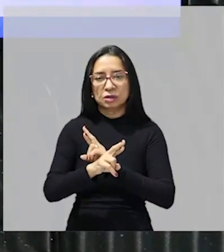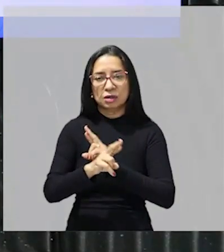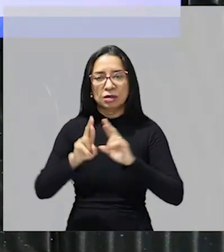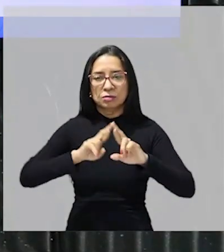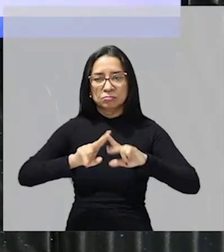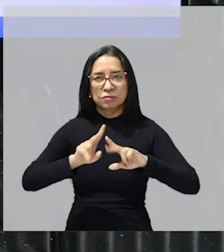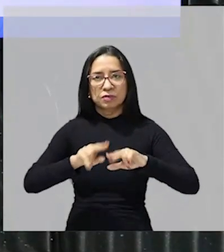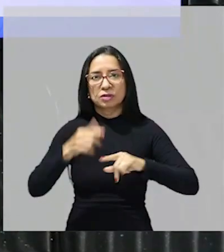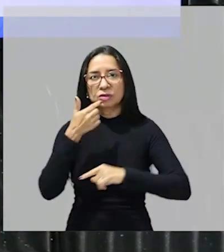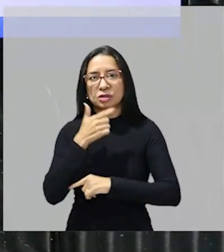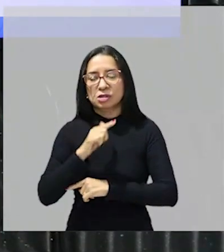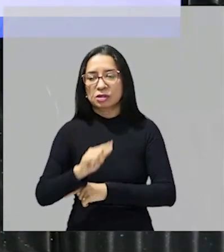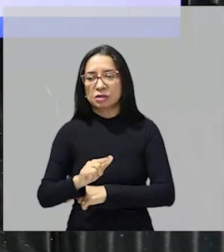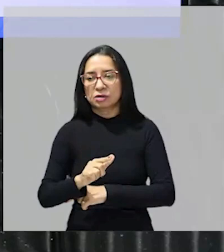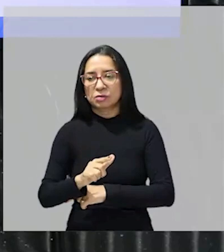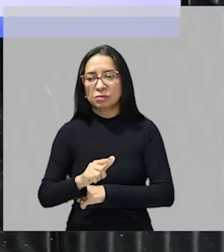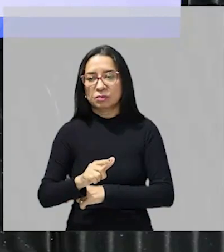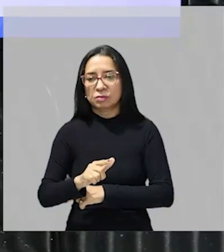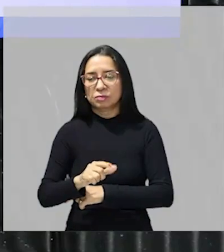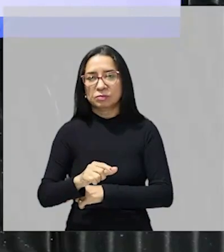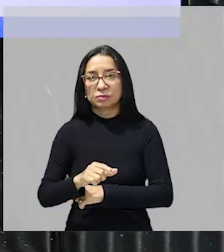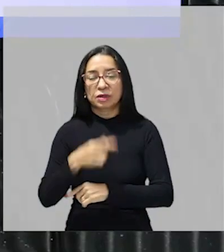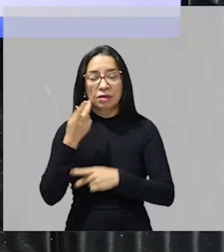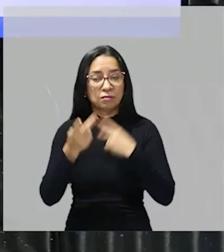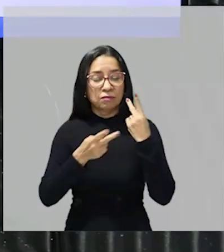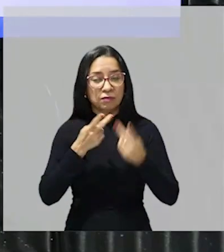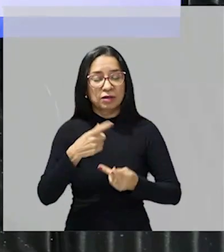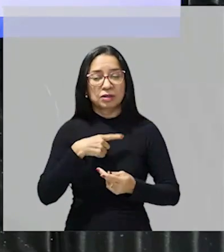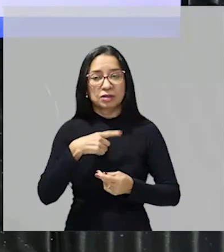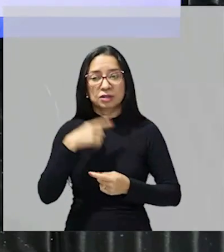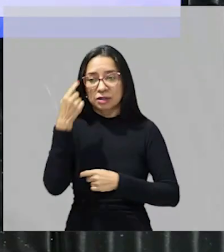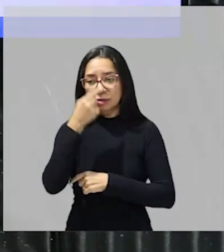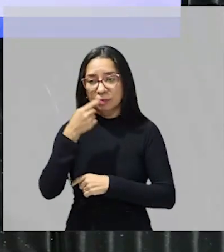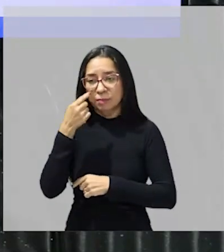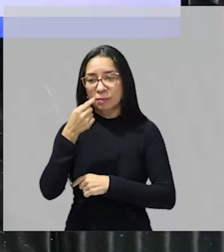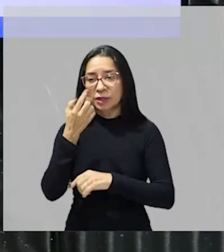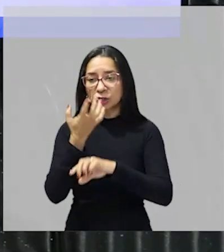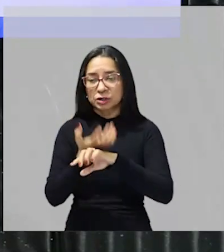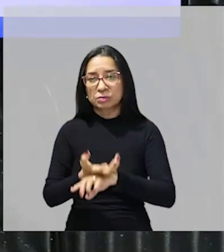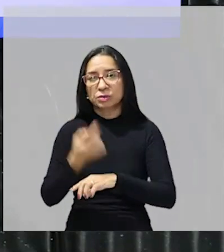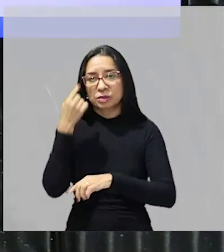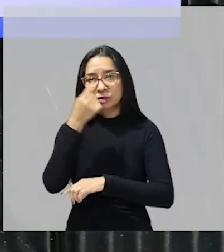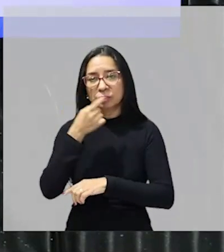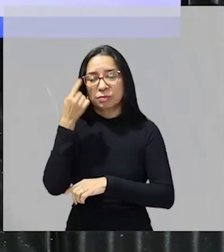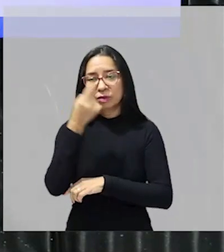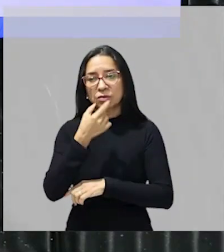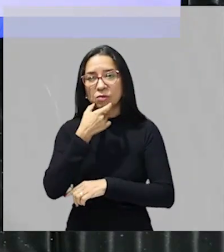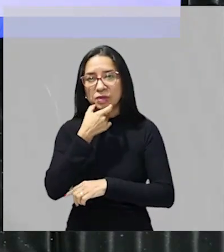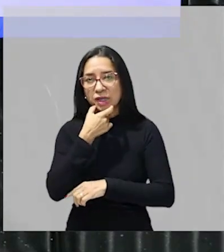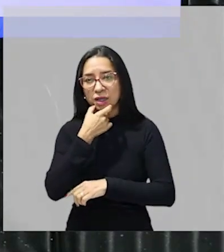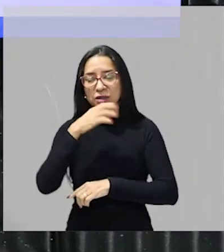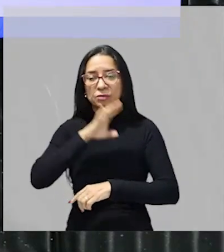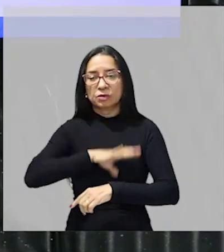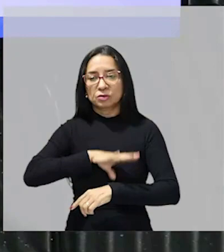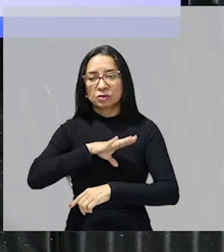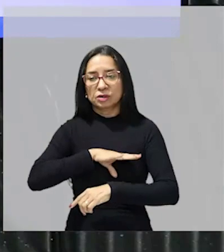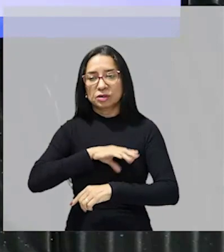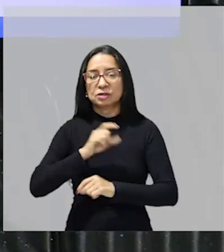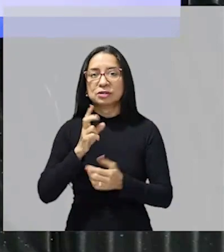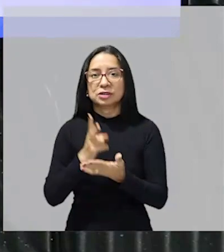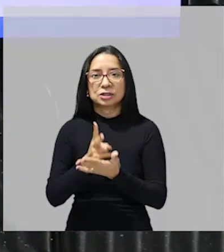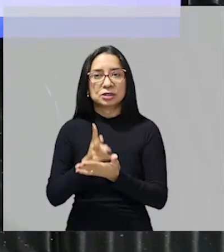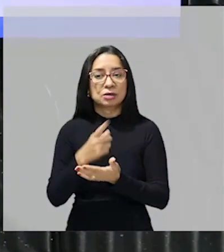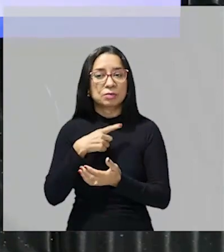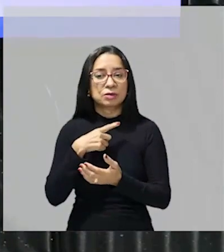sempre aqui do espanhol, que vocês têm espanhol, inglês e português aqui, né, na revisão. E nós colocamos